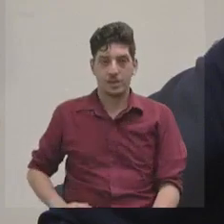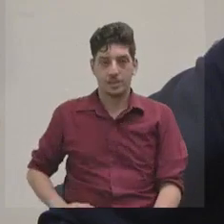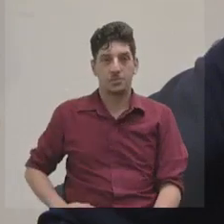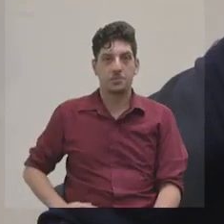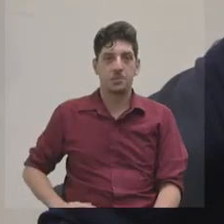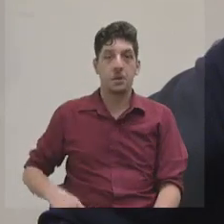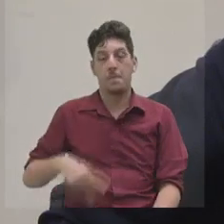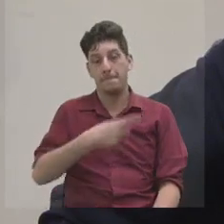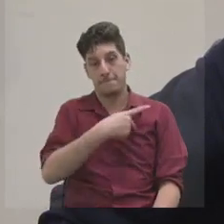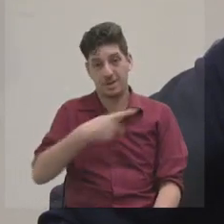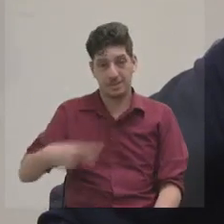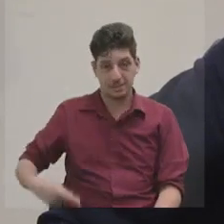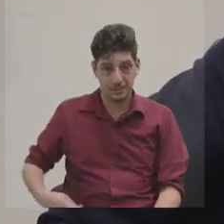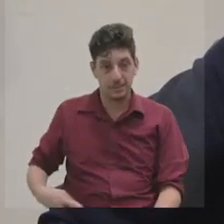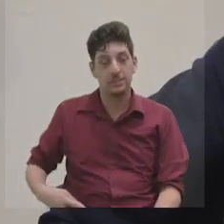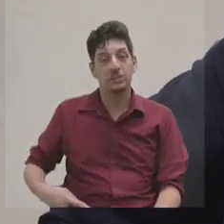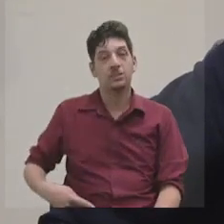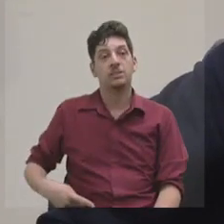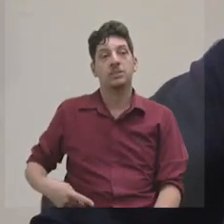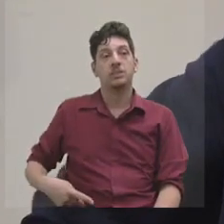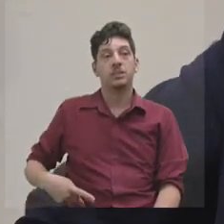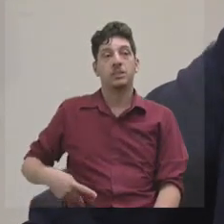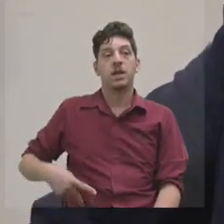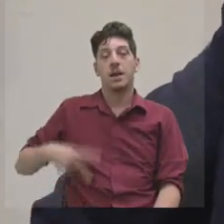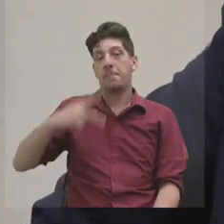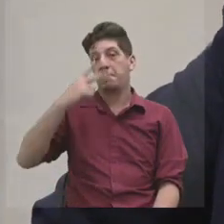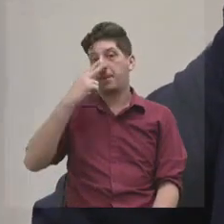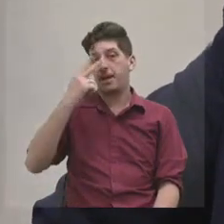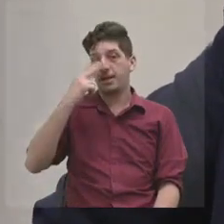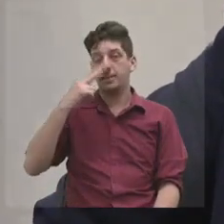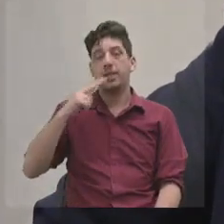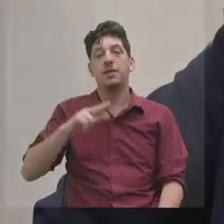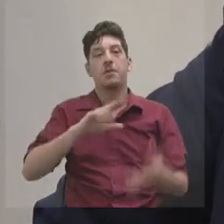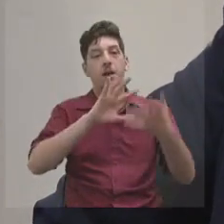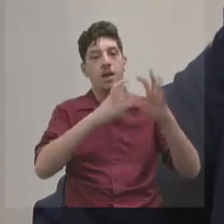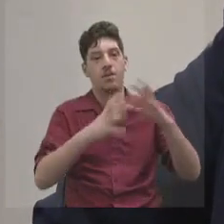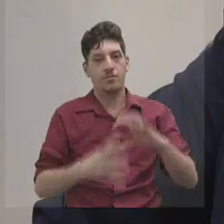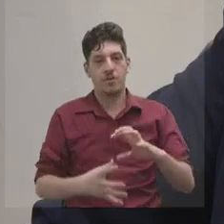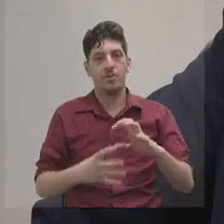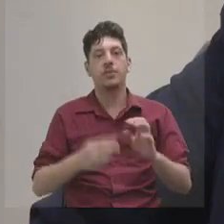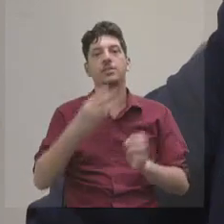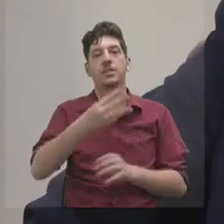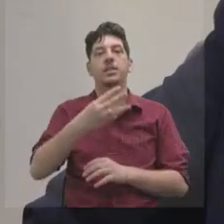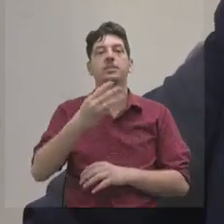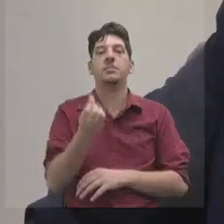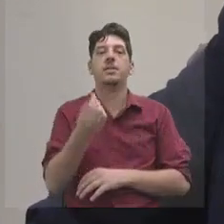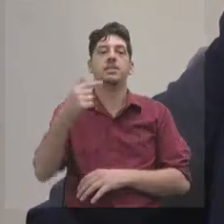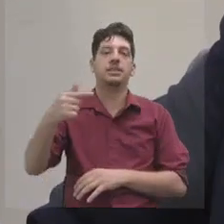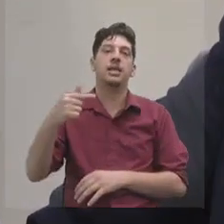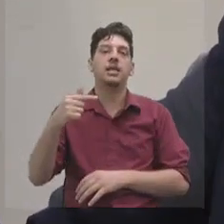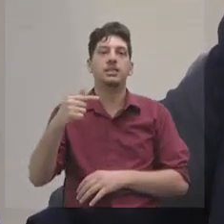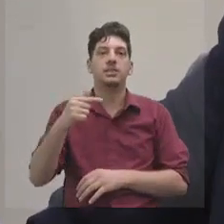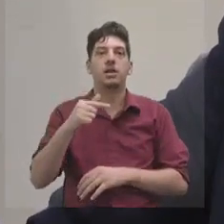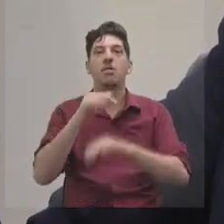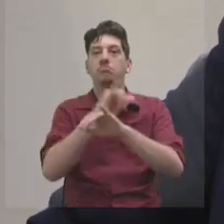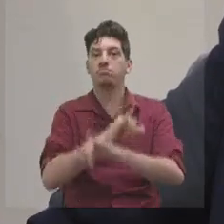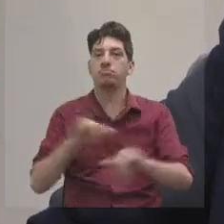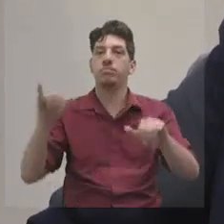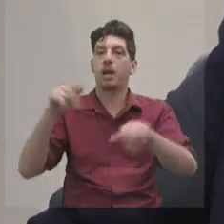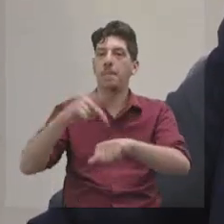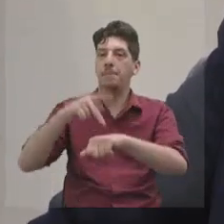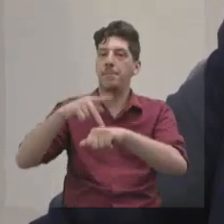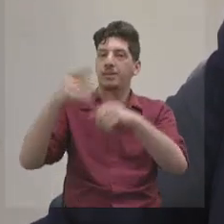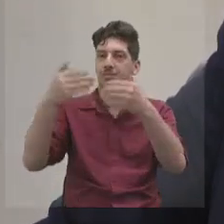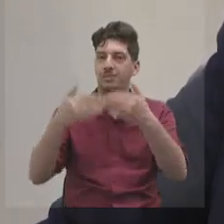veio anunciar me parece com a manutenção na br-367 um vale-diction onde fizeram o lançamento da pedra inaugural e depois